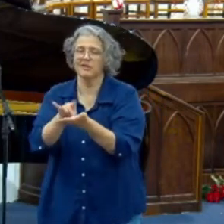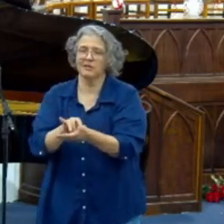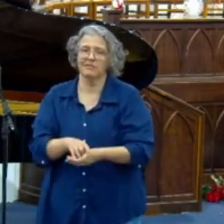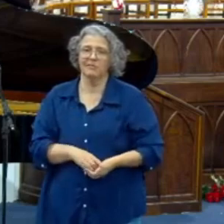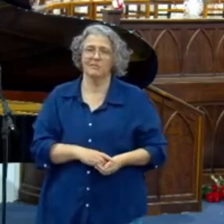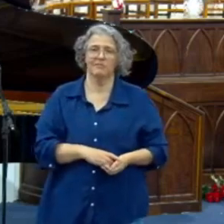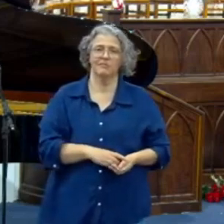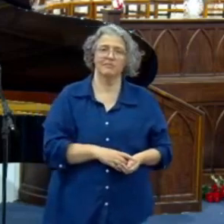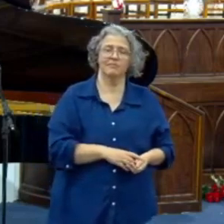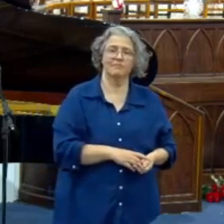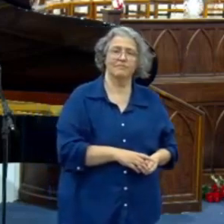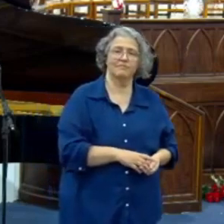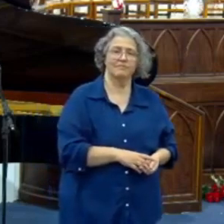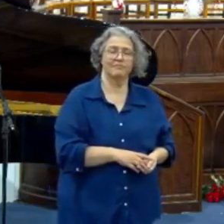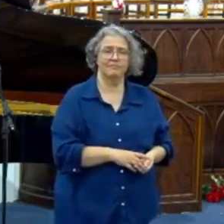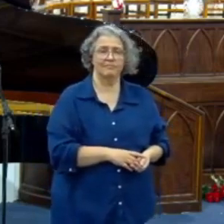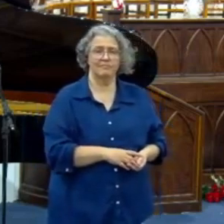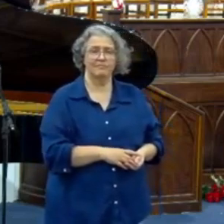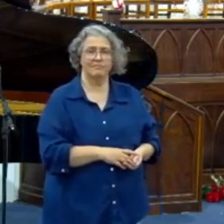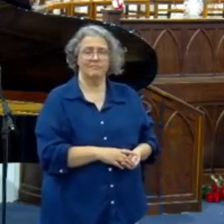ato, é um estilo de vida.